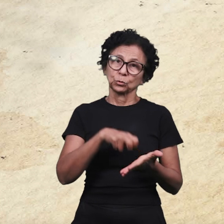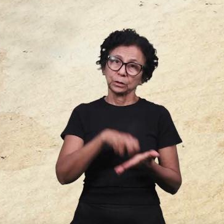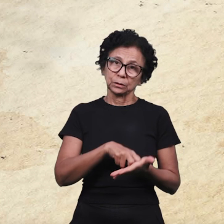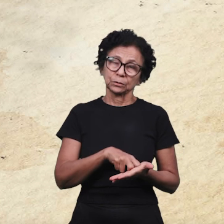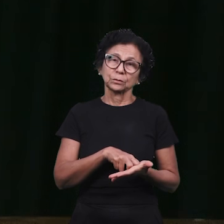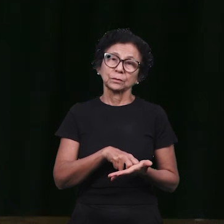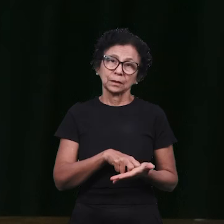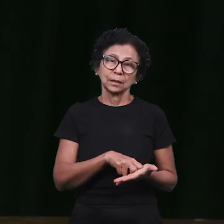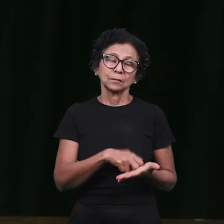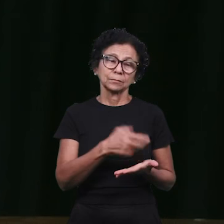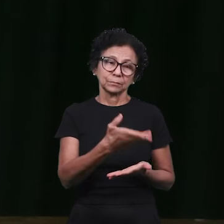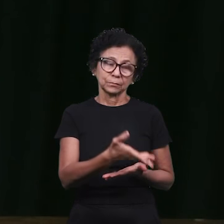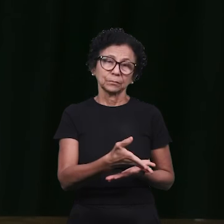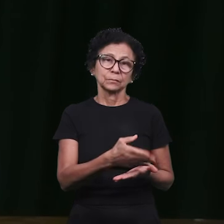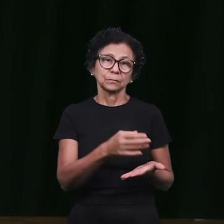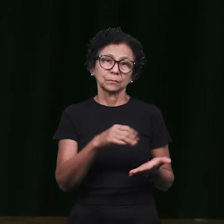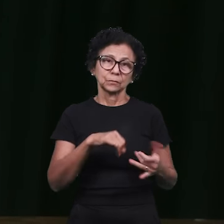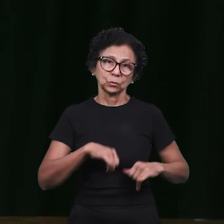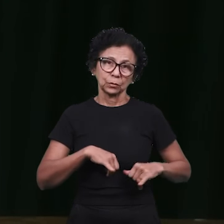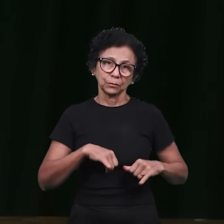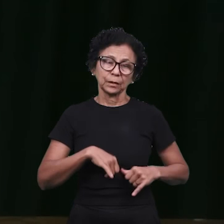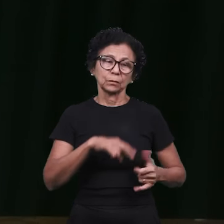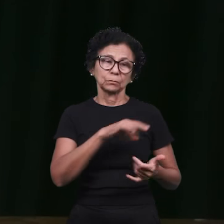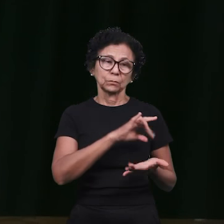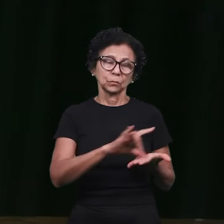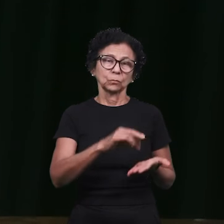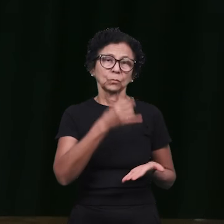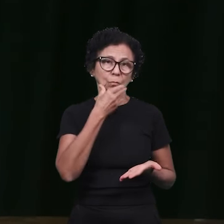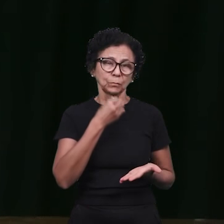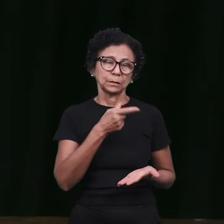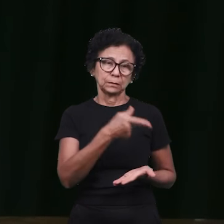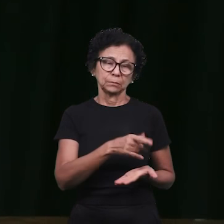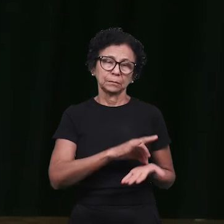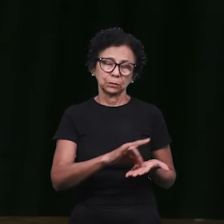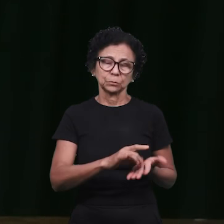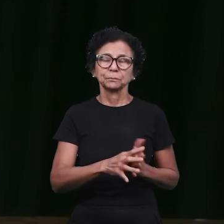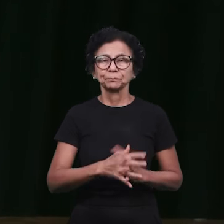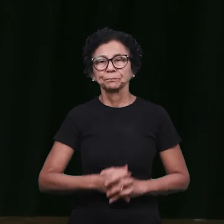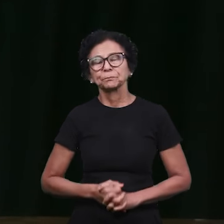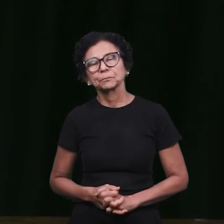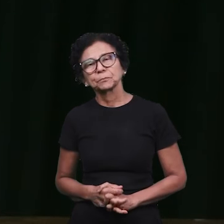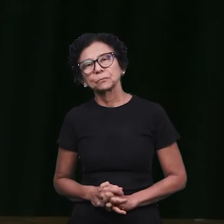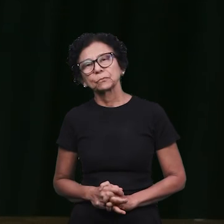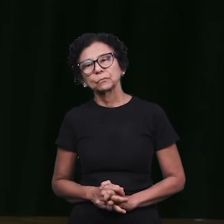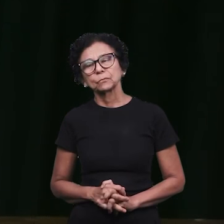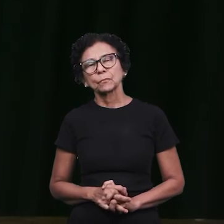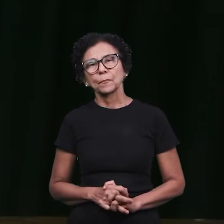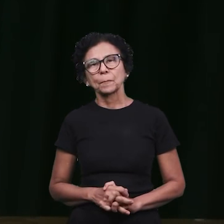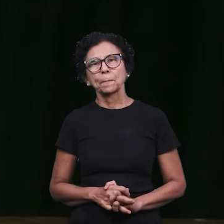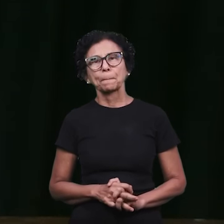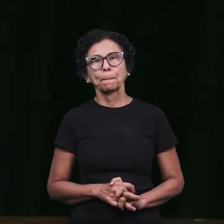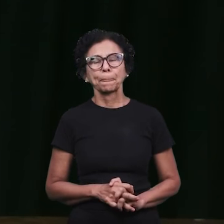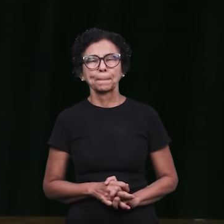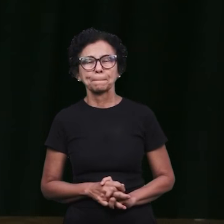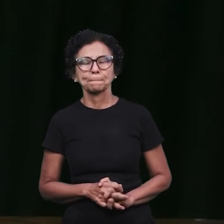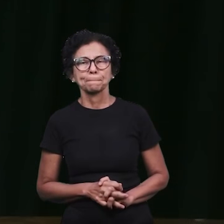Amã. Agora é importante nós mencionarmos aqui que a esposa de